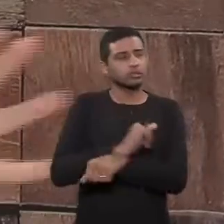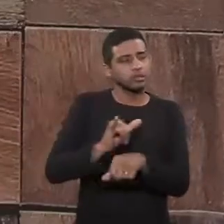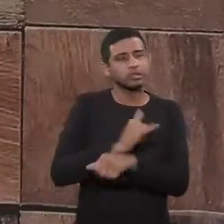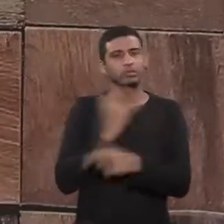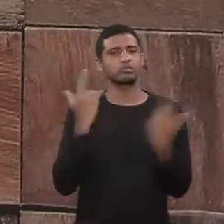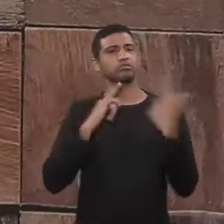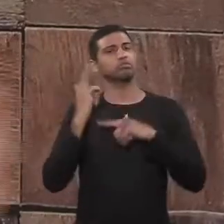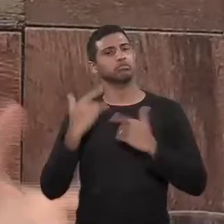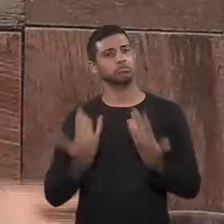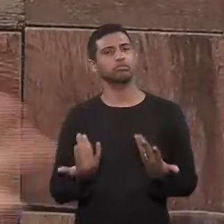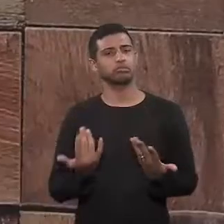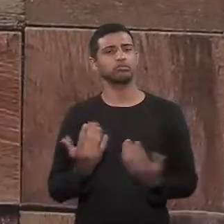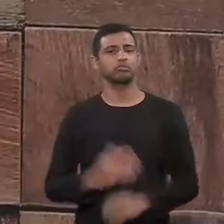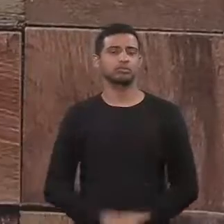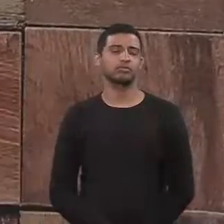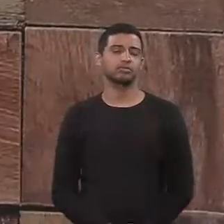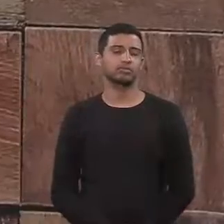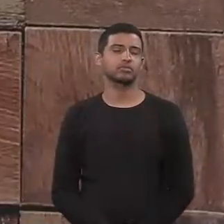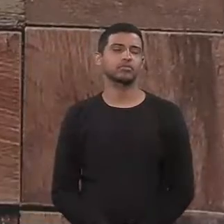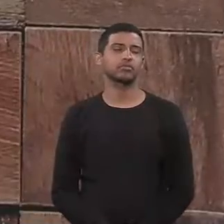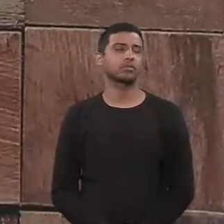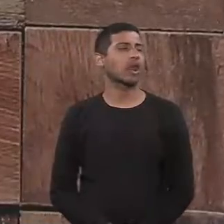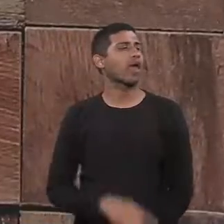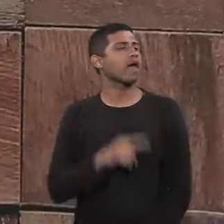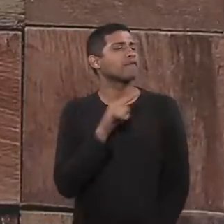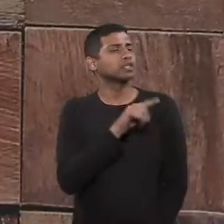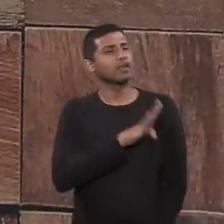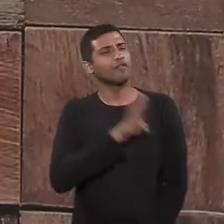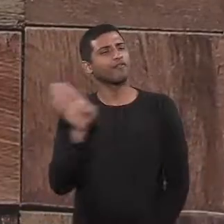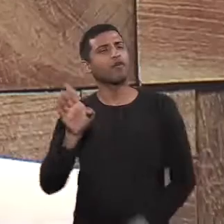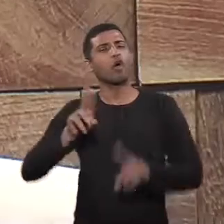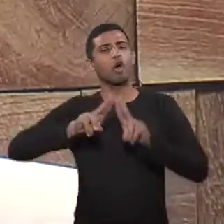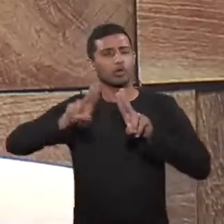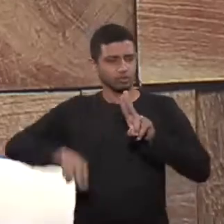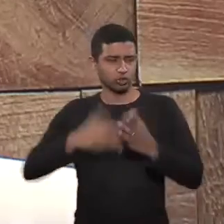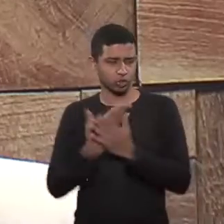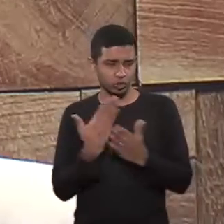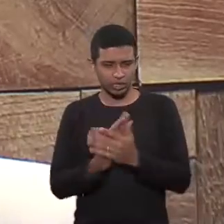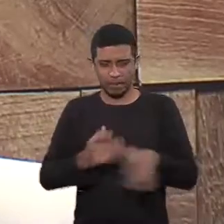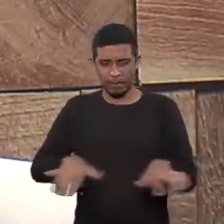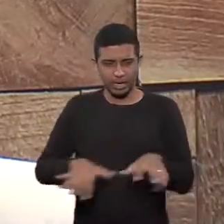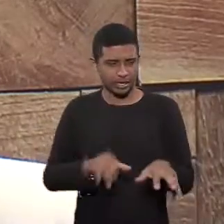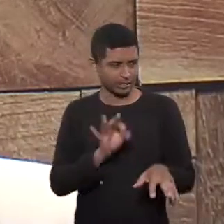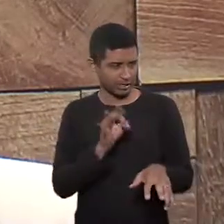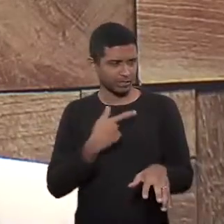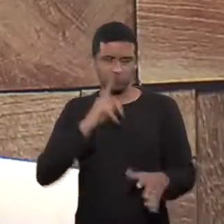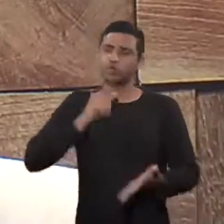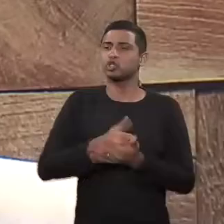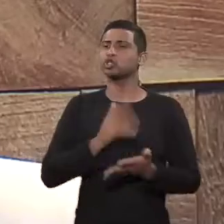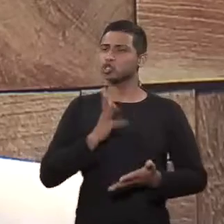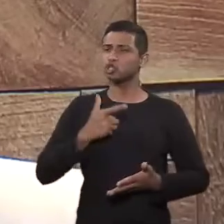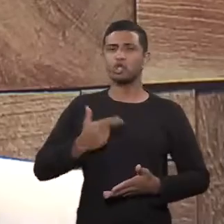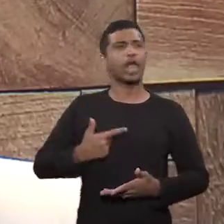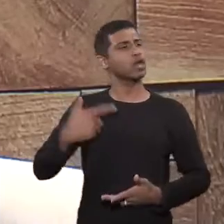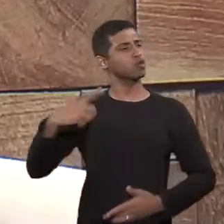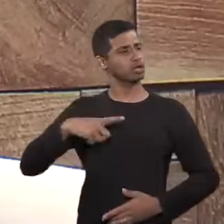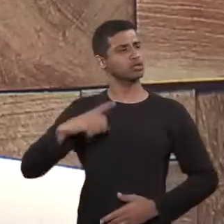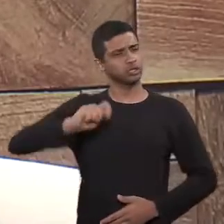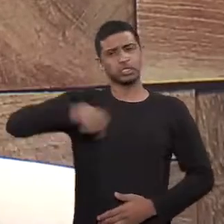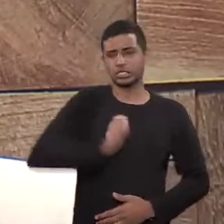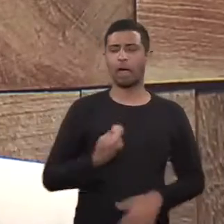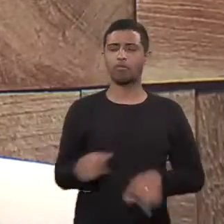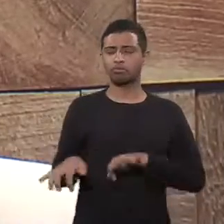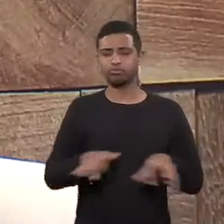do contexto, né? Que há uns que precisam desse Você foi para a universidade estudar piano, aí você já estava decidida, vou